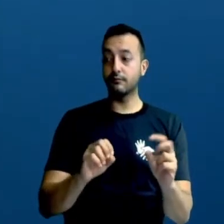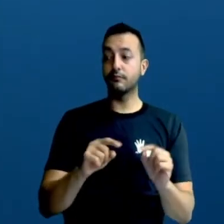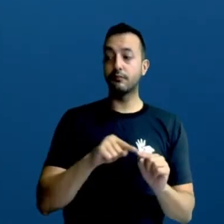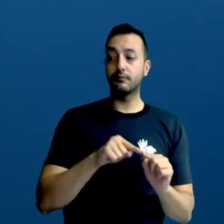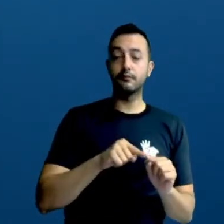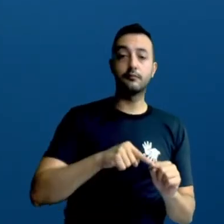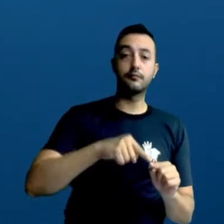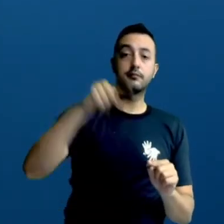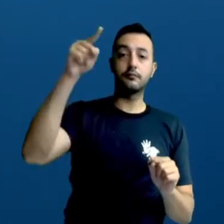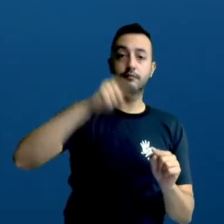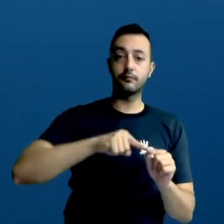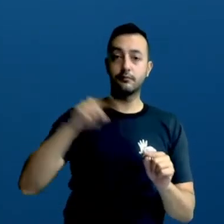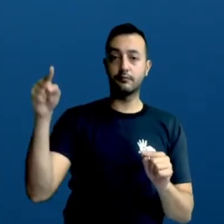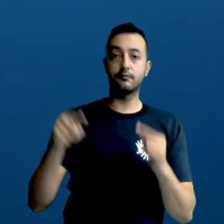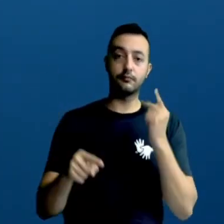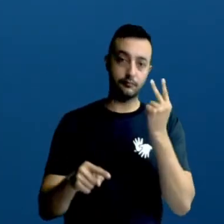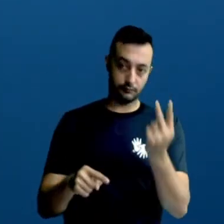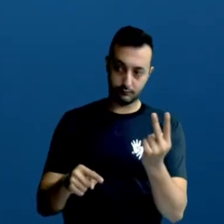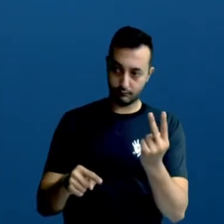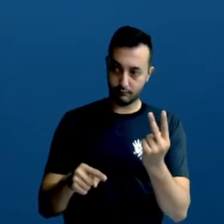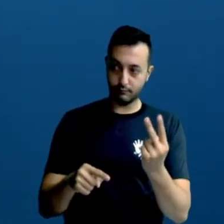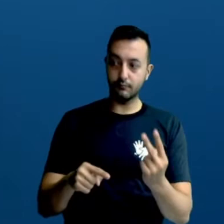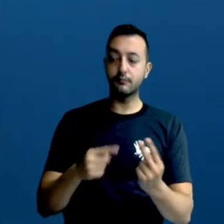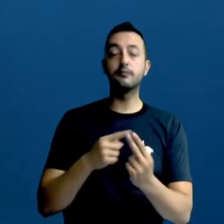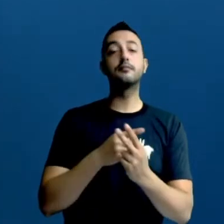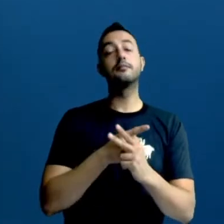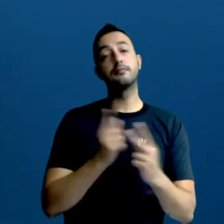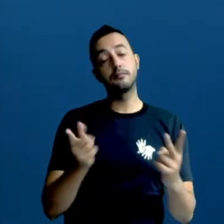partiram 2 diagonais, né? Para cá e para cá, mas de outros